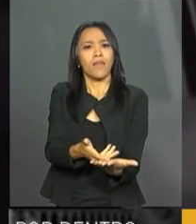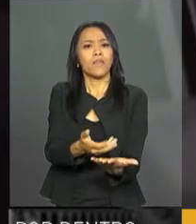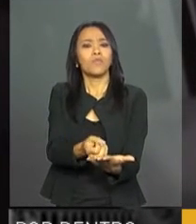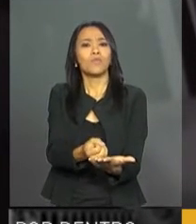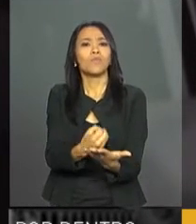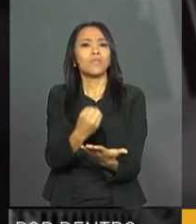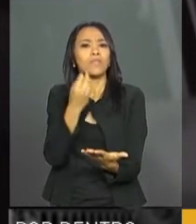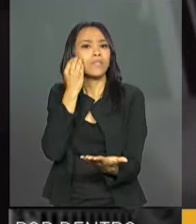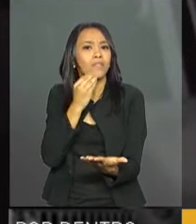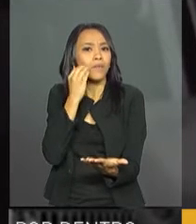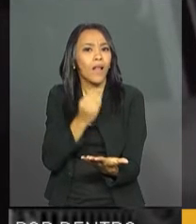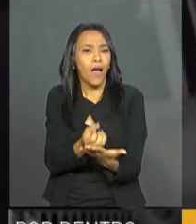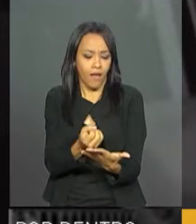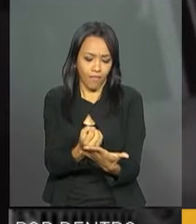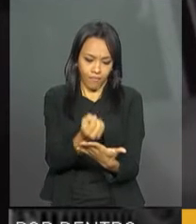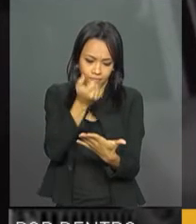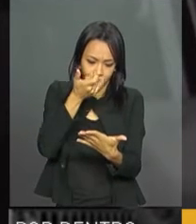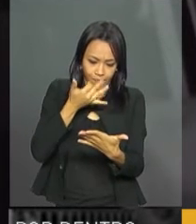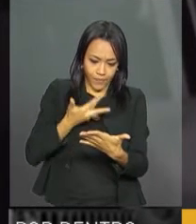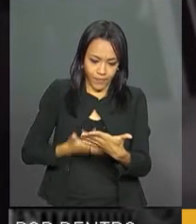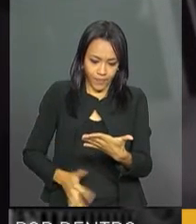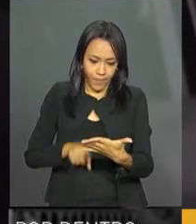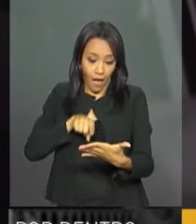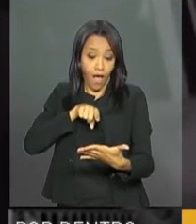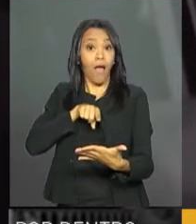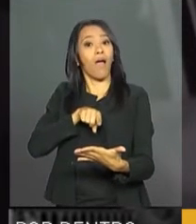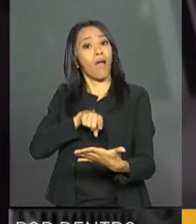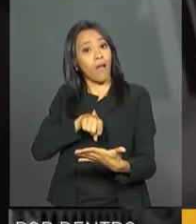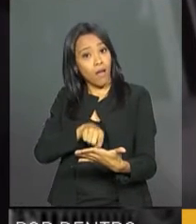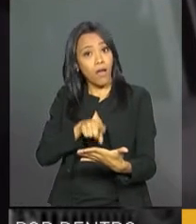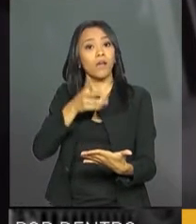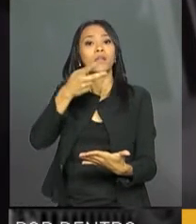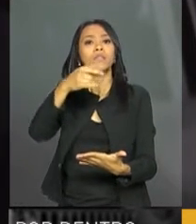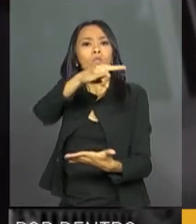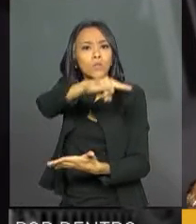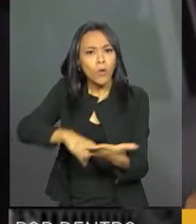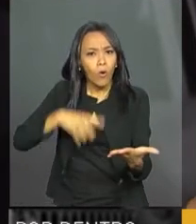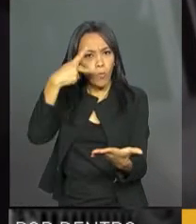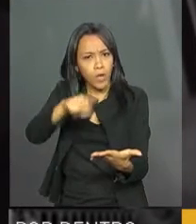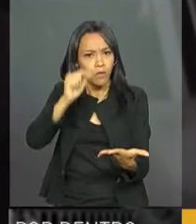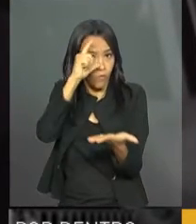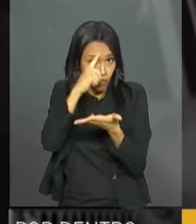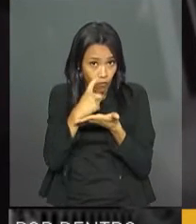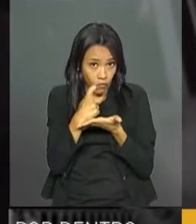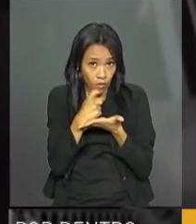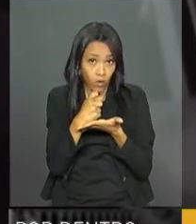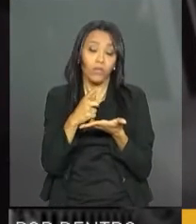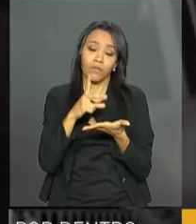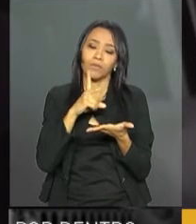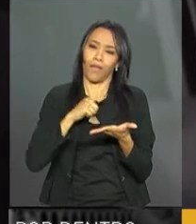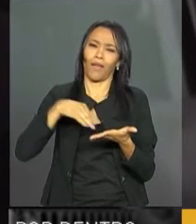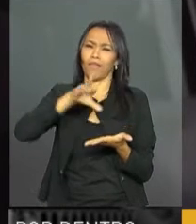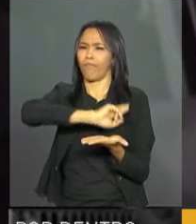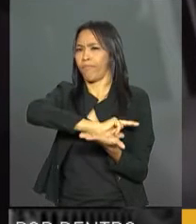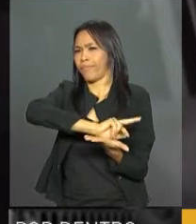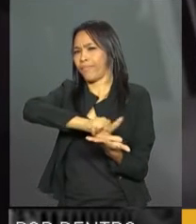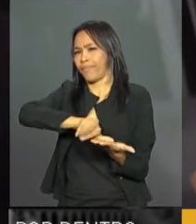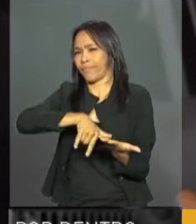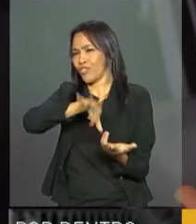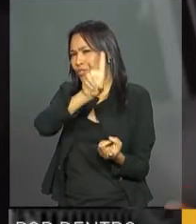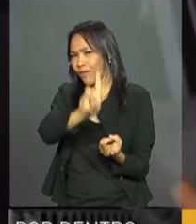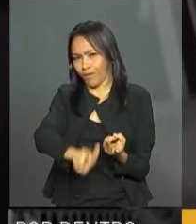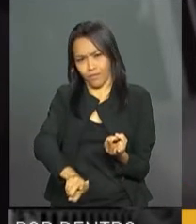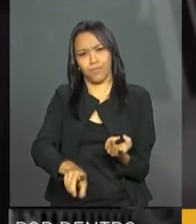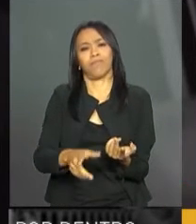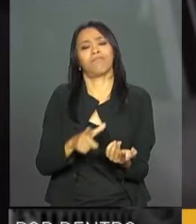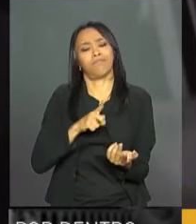seu smartphone o seu cadastro. Com ele e com o seu documento oficial com foto, você terá vários direitos, vários